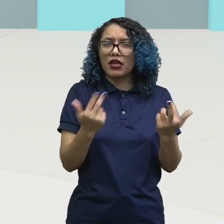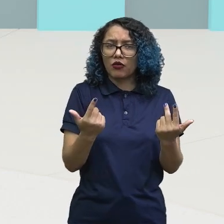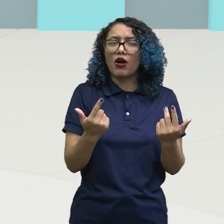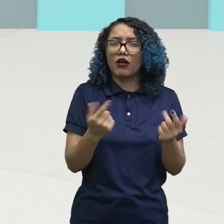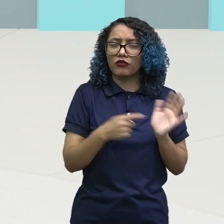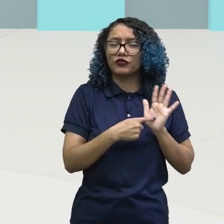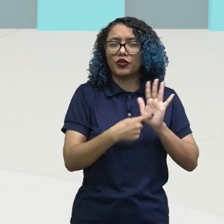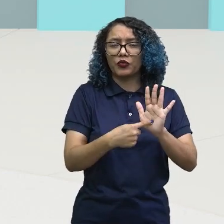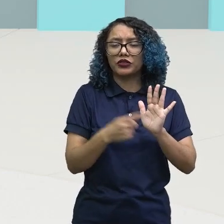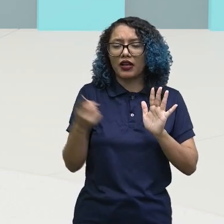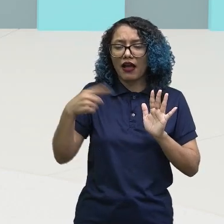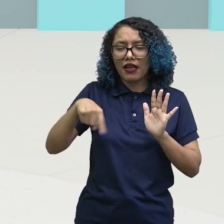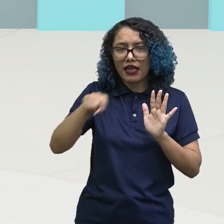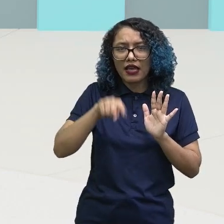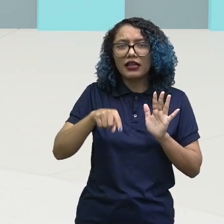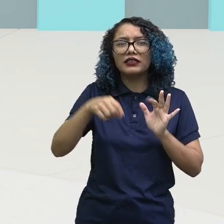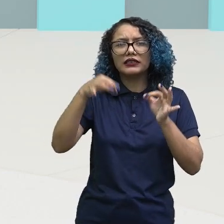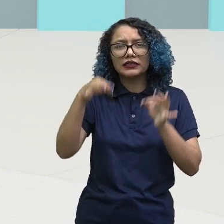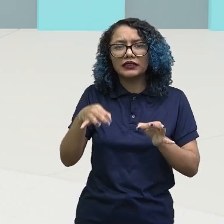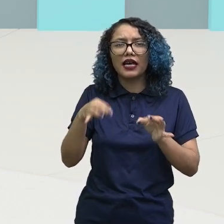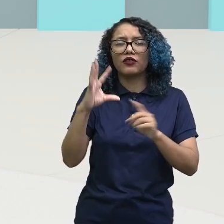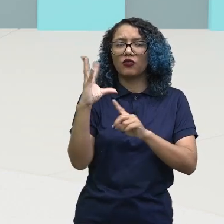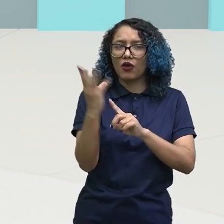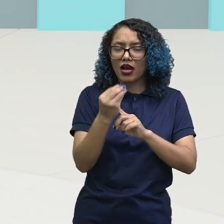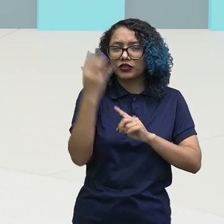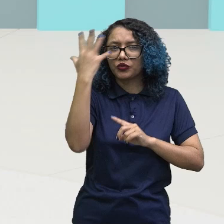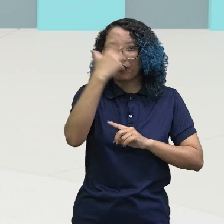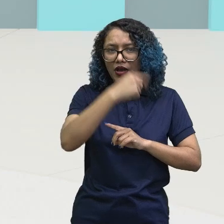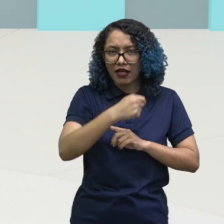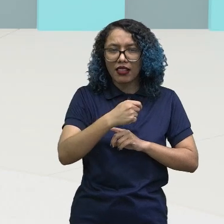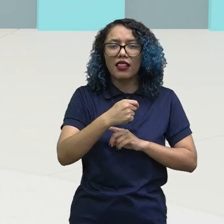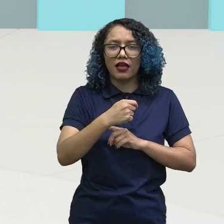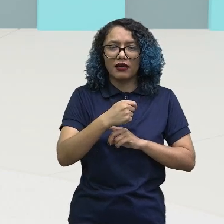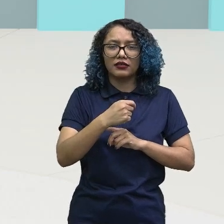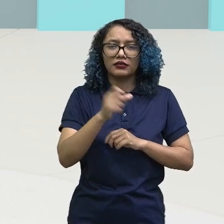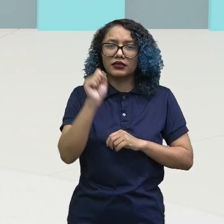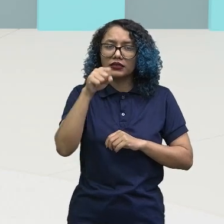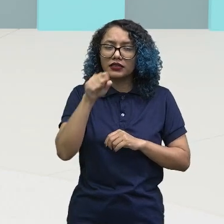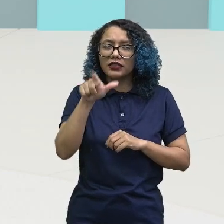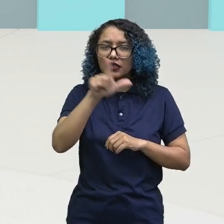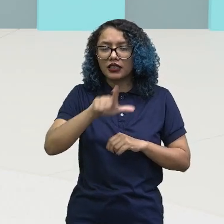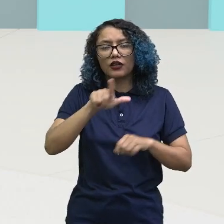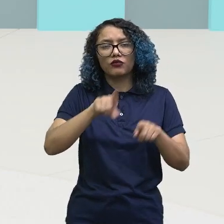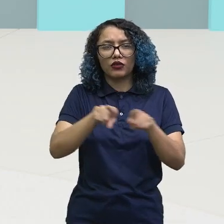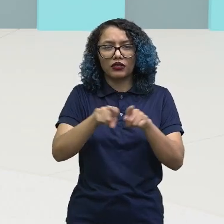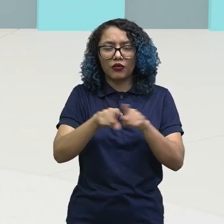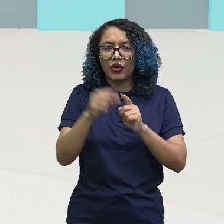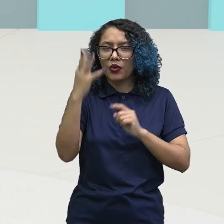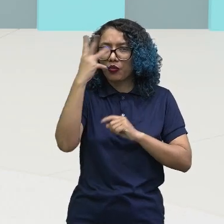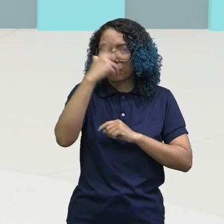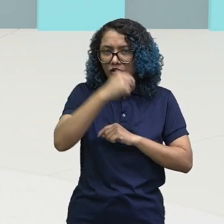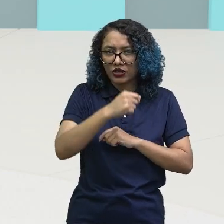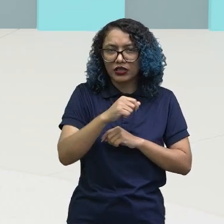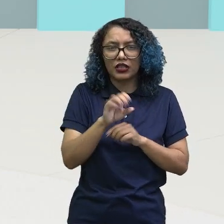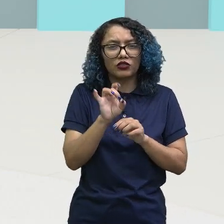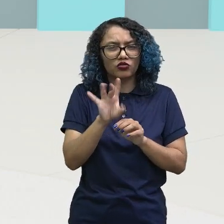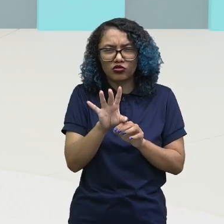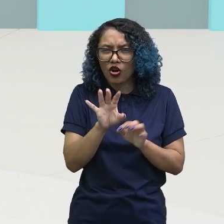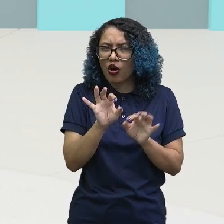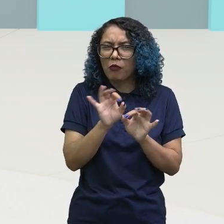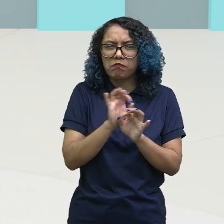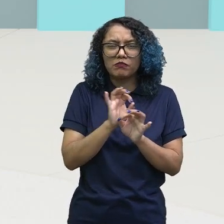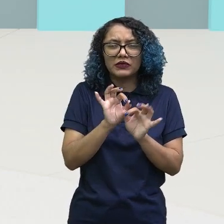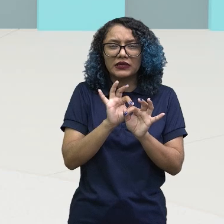eles estavam certos, que a arte é bela só por ela ser arte, que a literatura é bela só por ela ser literatura. E como eu vou fazer